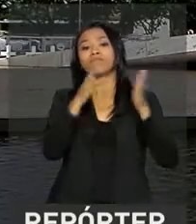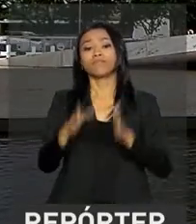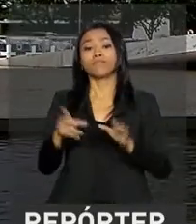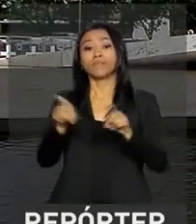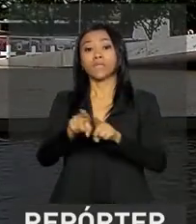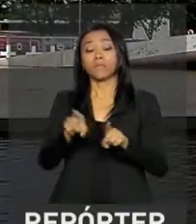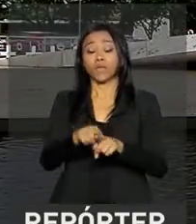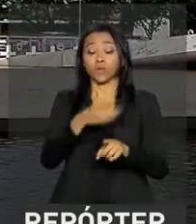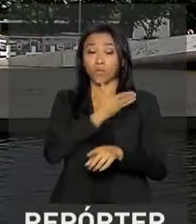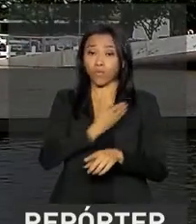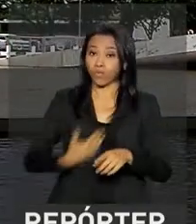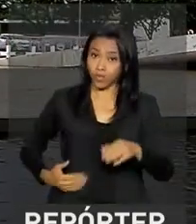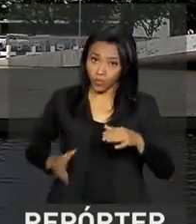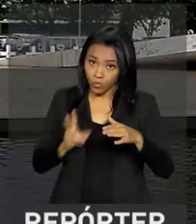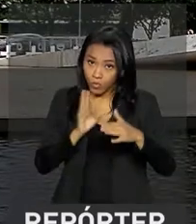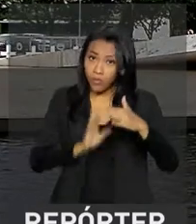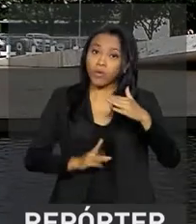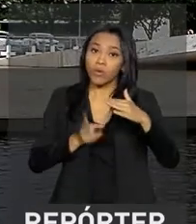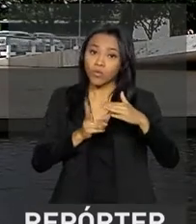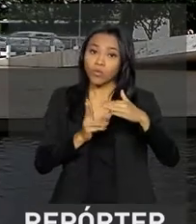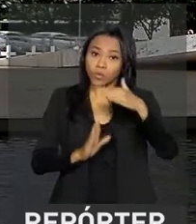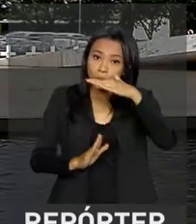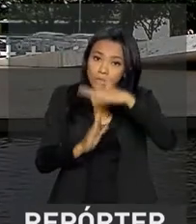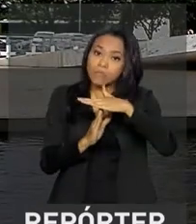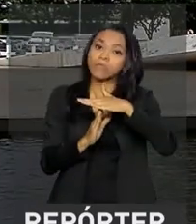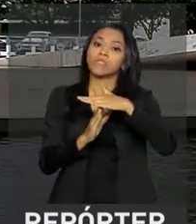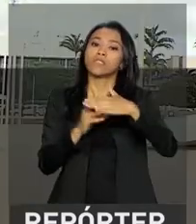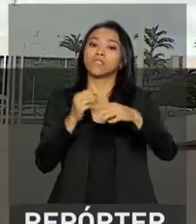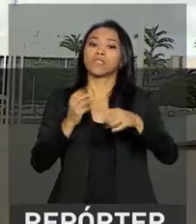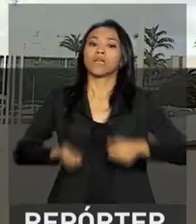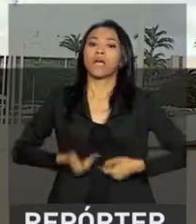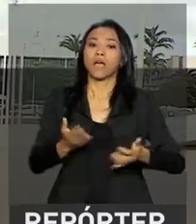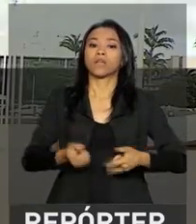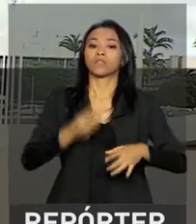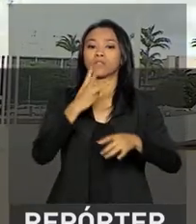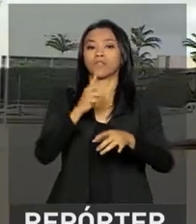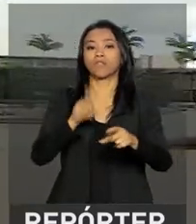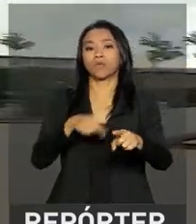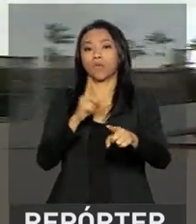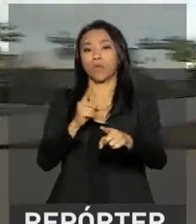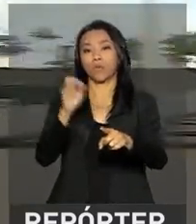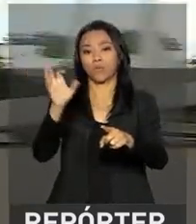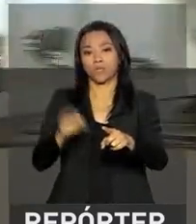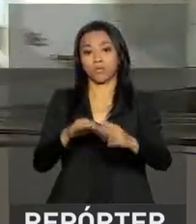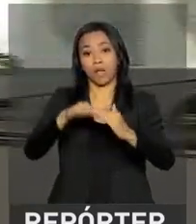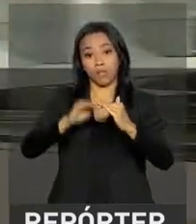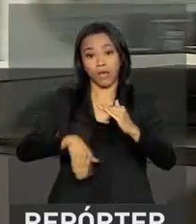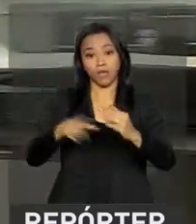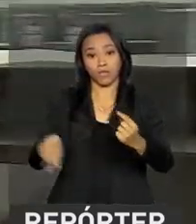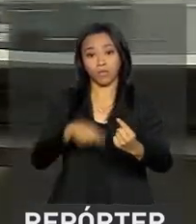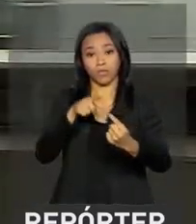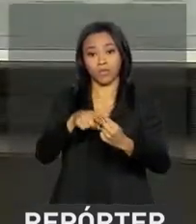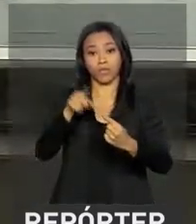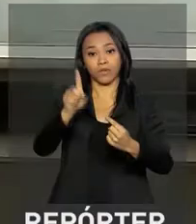não estourou o teto, com um aumento de gasto de 3,1%, abaixo do limite que